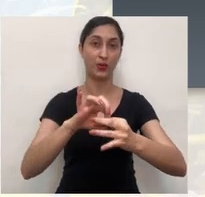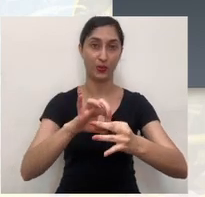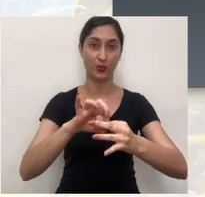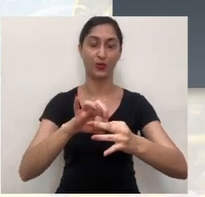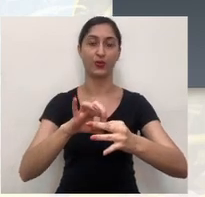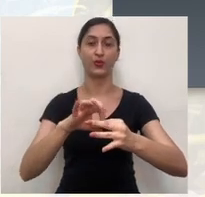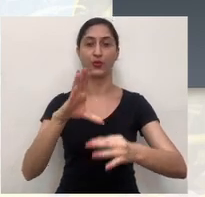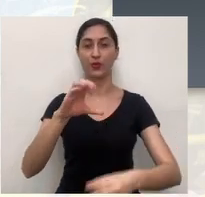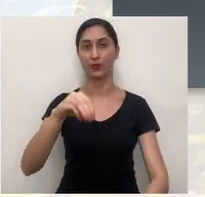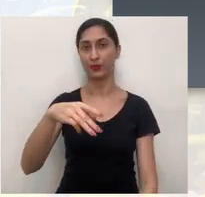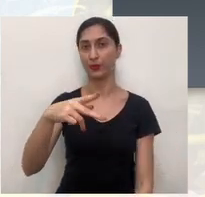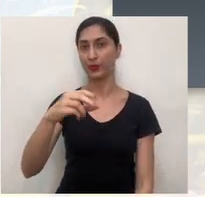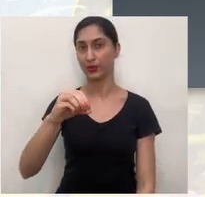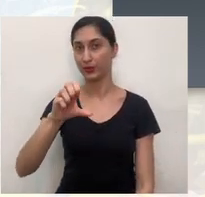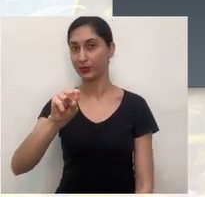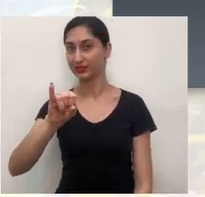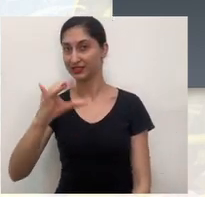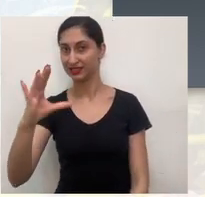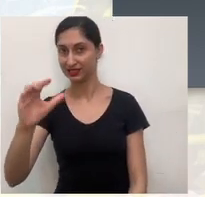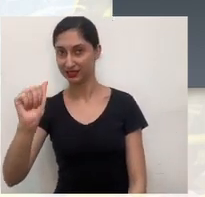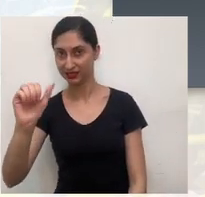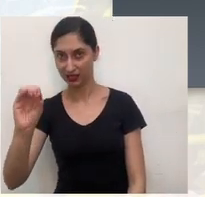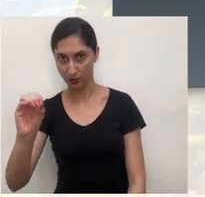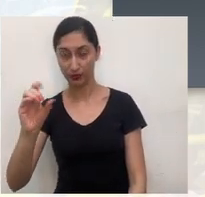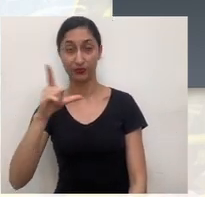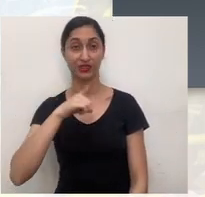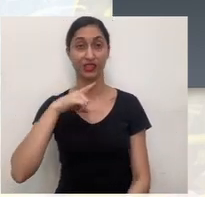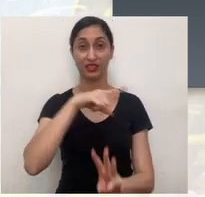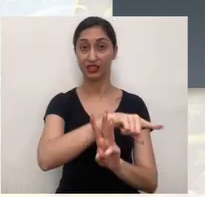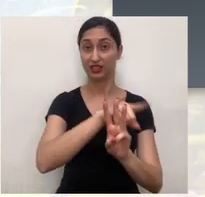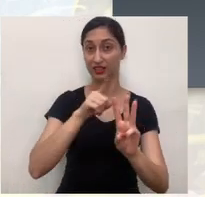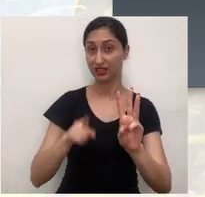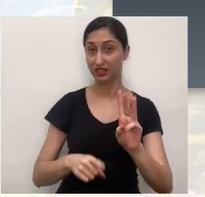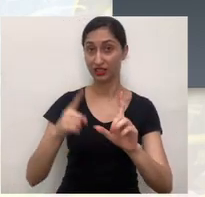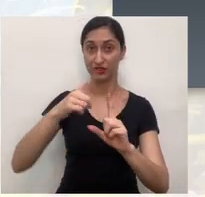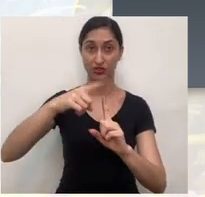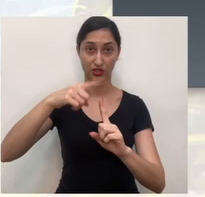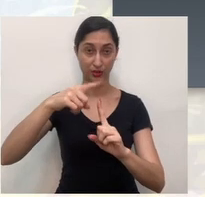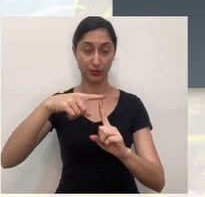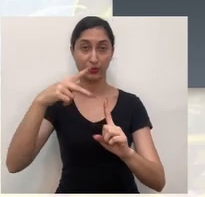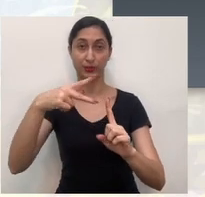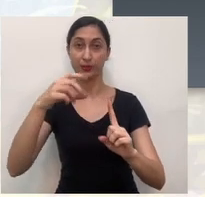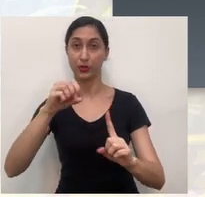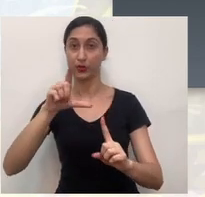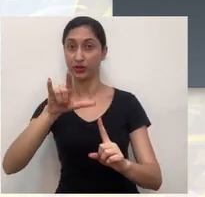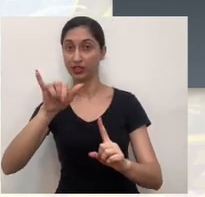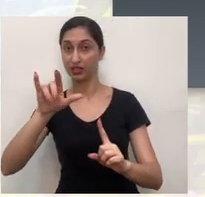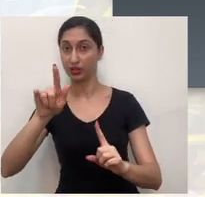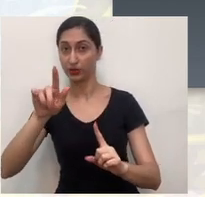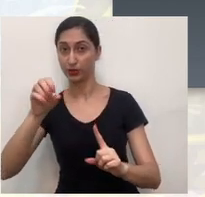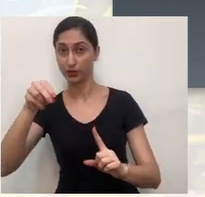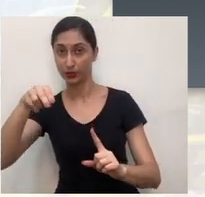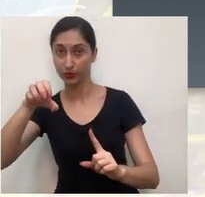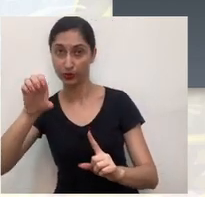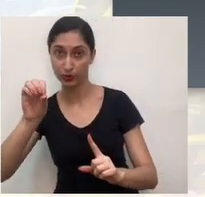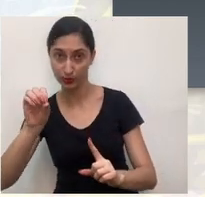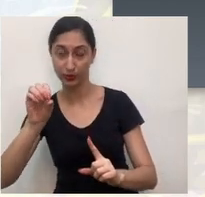essa composição. Então, tem 3 tipos de polígonos regulares que preenchem a